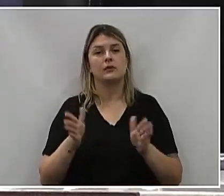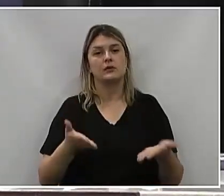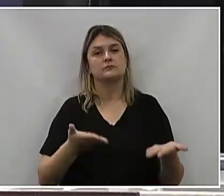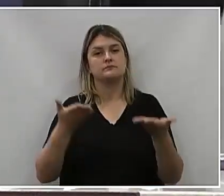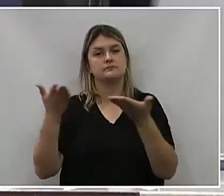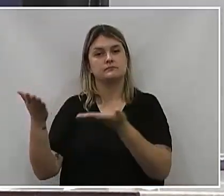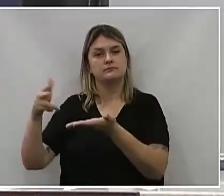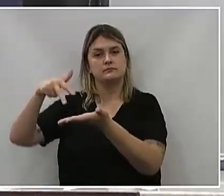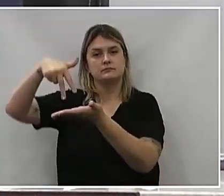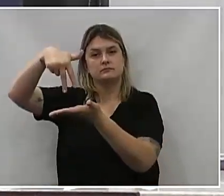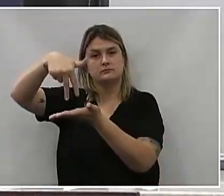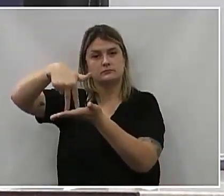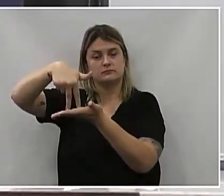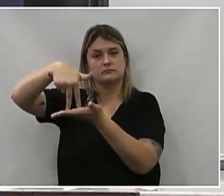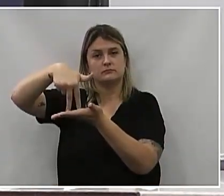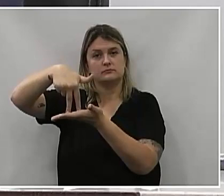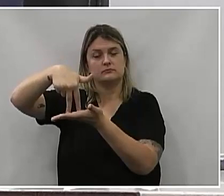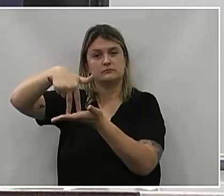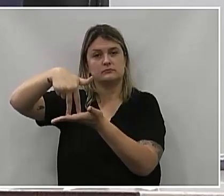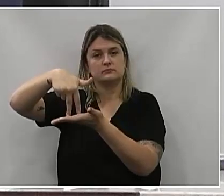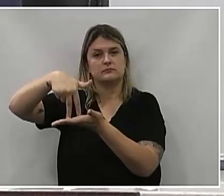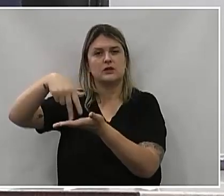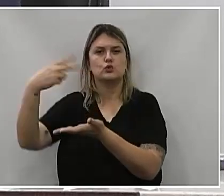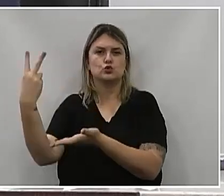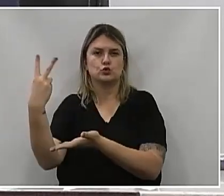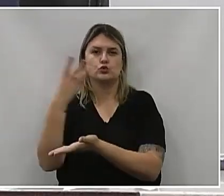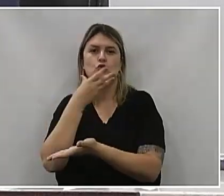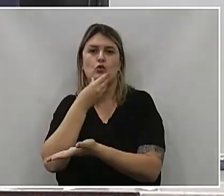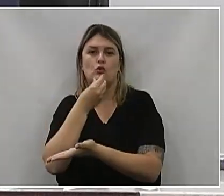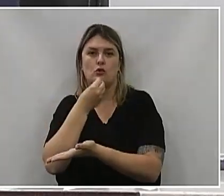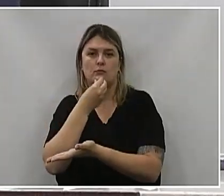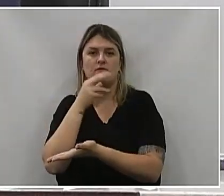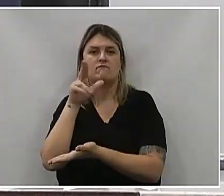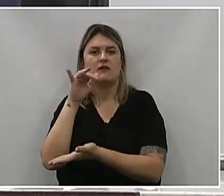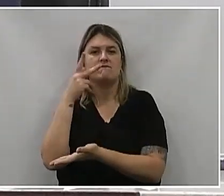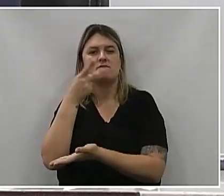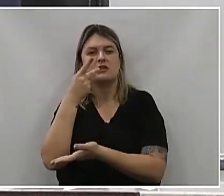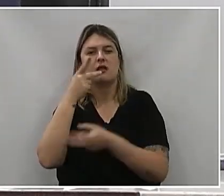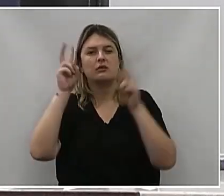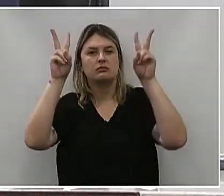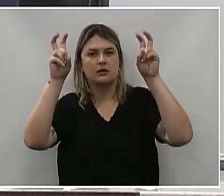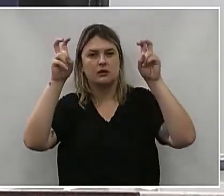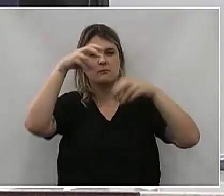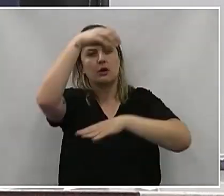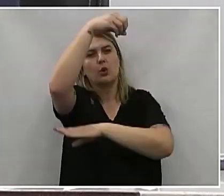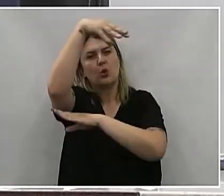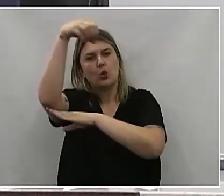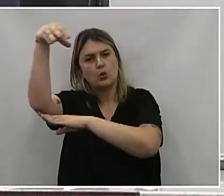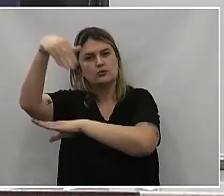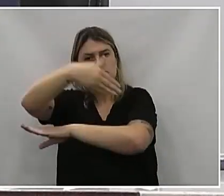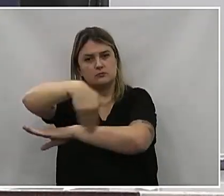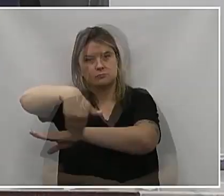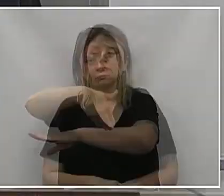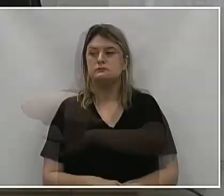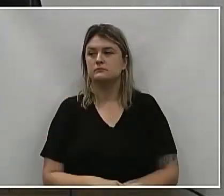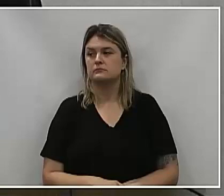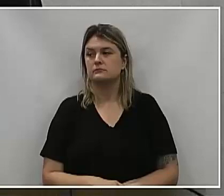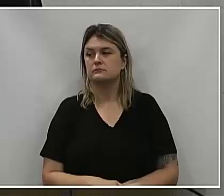Concedo a tribuna aos representantes do Poder Executivo Municipal para falar sobre iluminação pública.